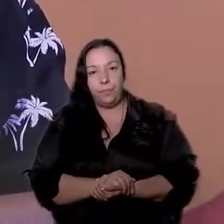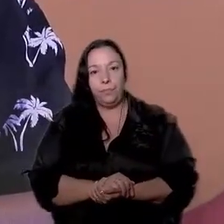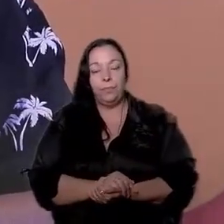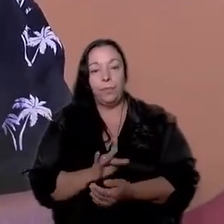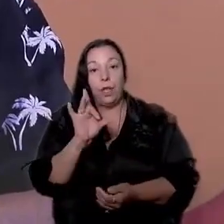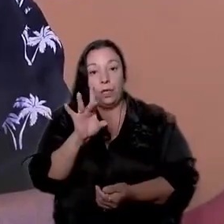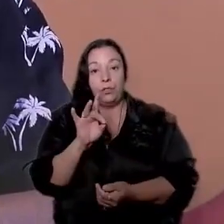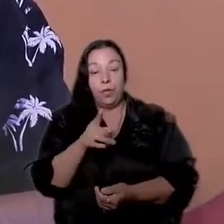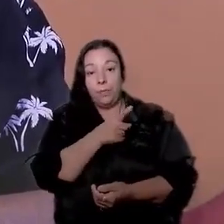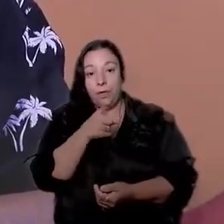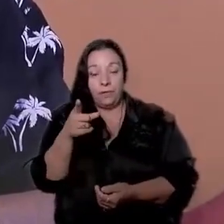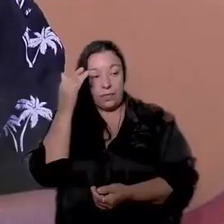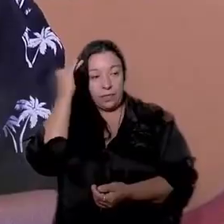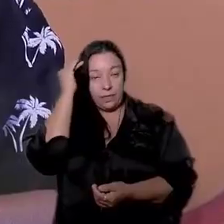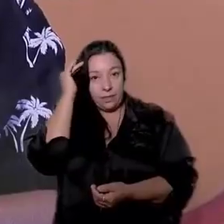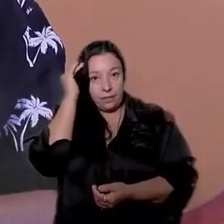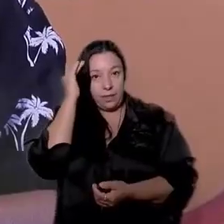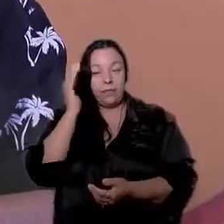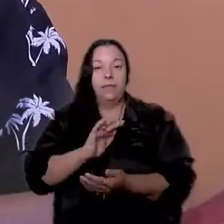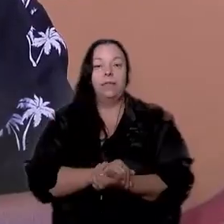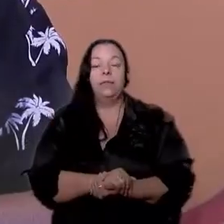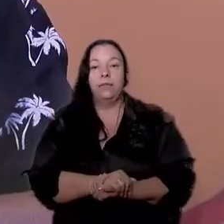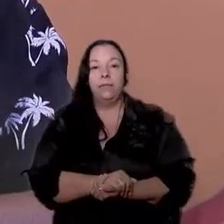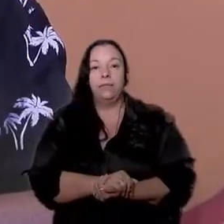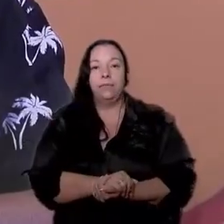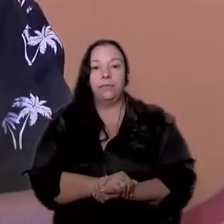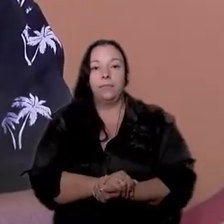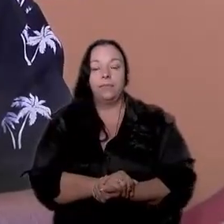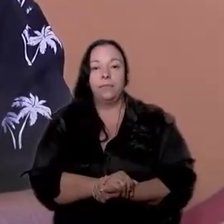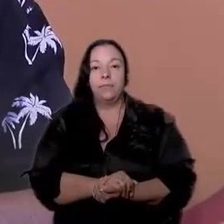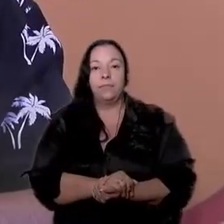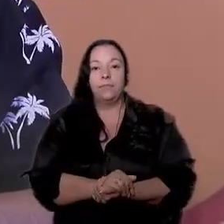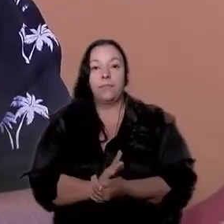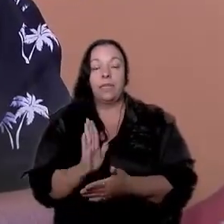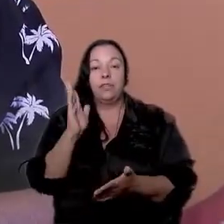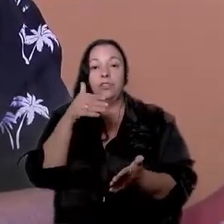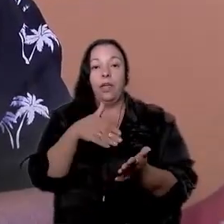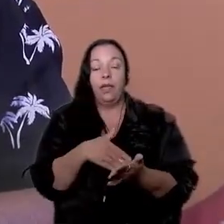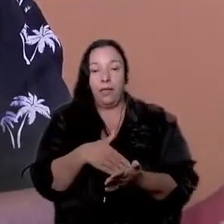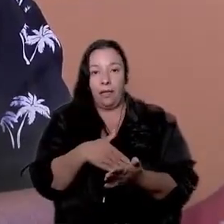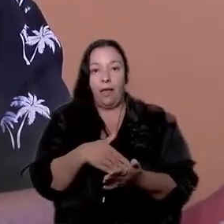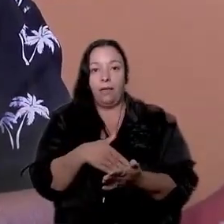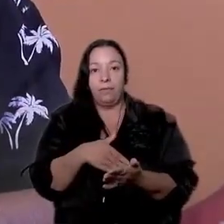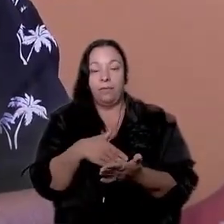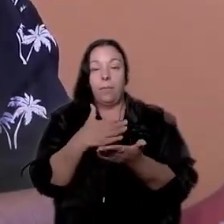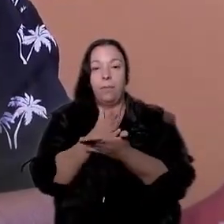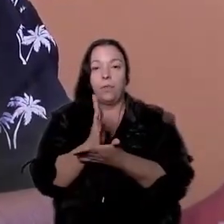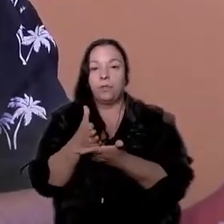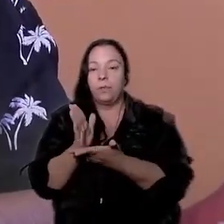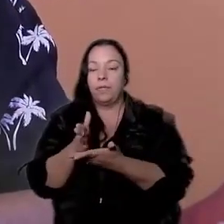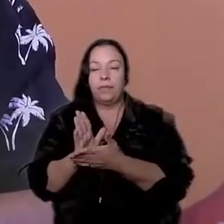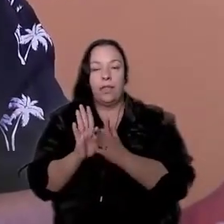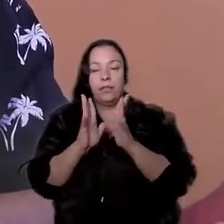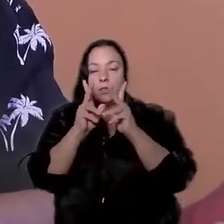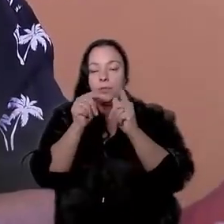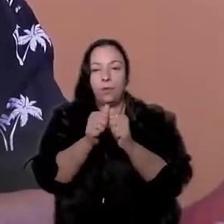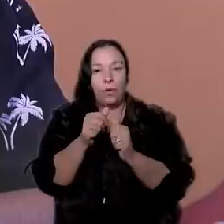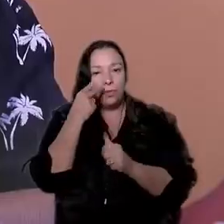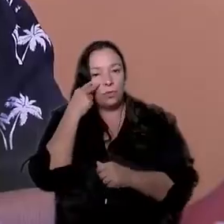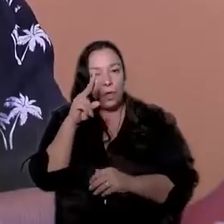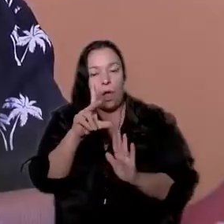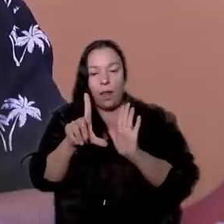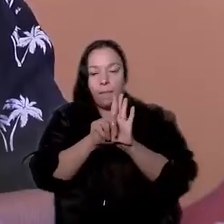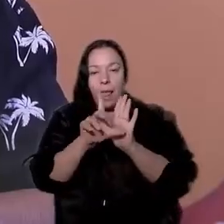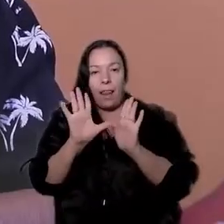Só para vocês entenderem onde é que a gente quer chegar. A gente quer chegar na possibilidade de que todos olhem para a Lei Rouanet